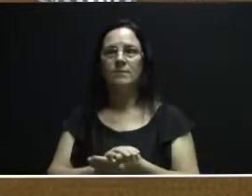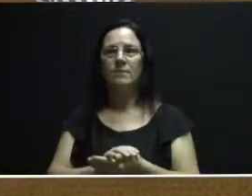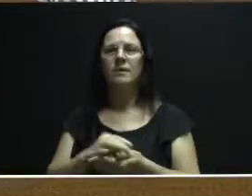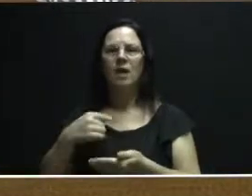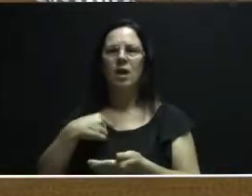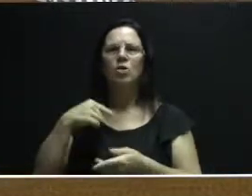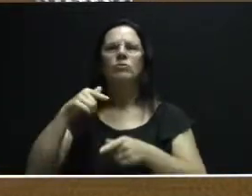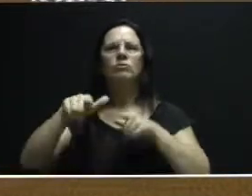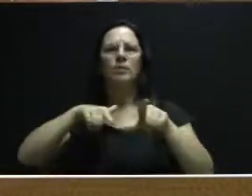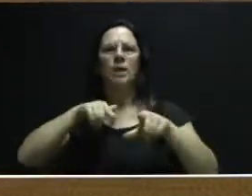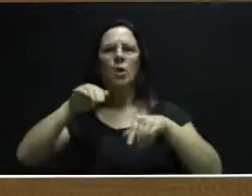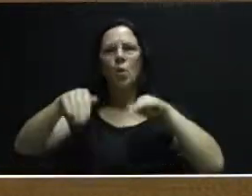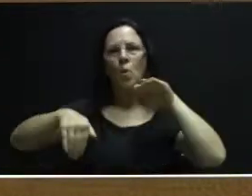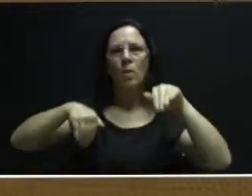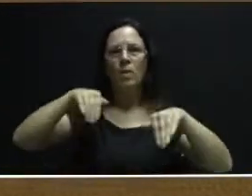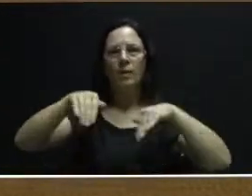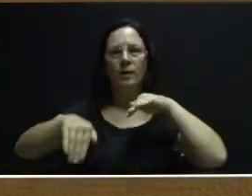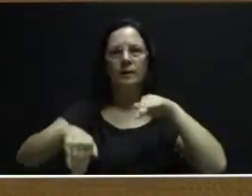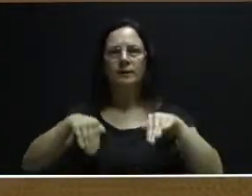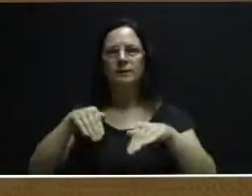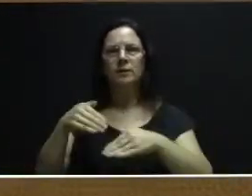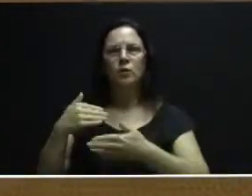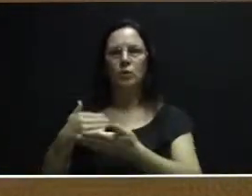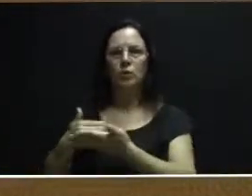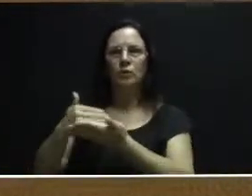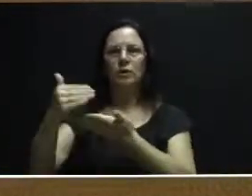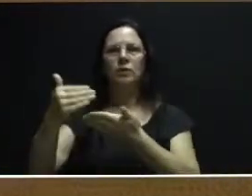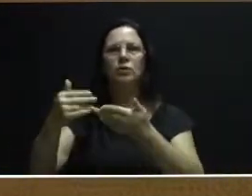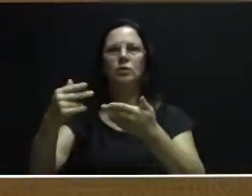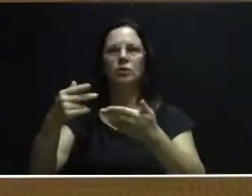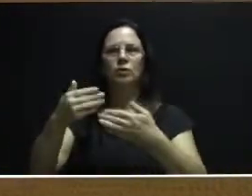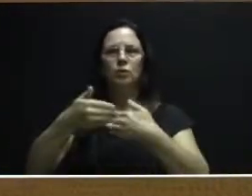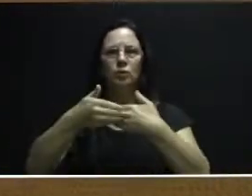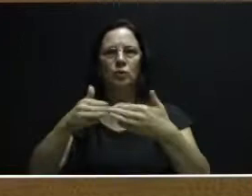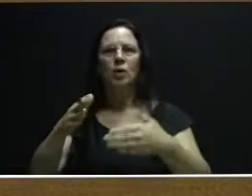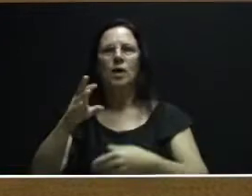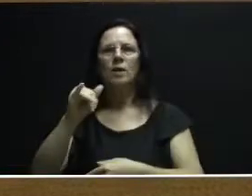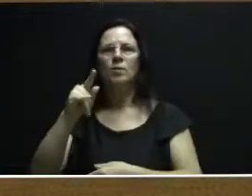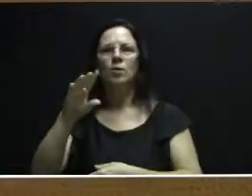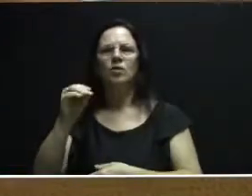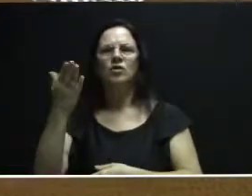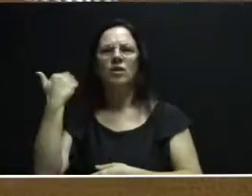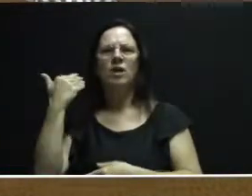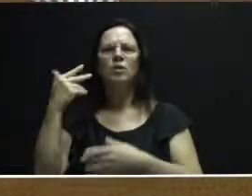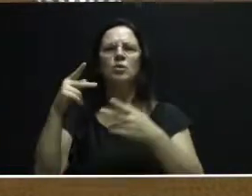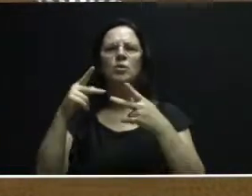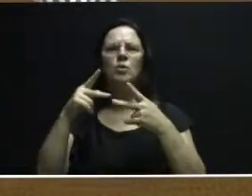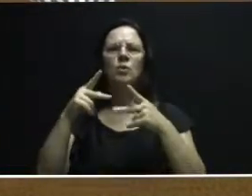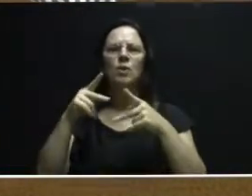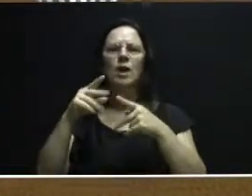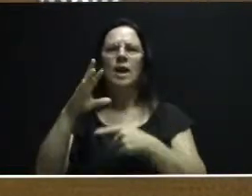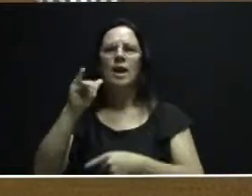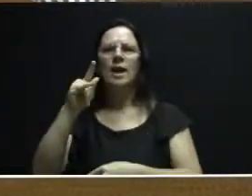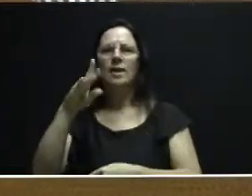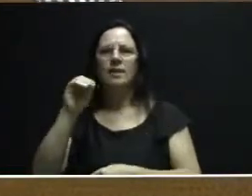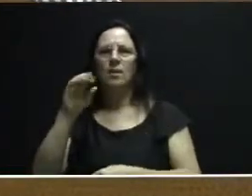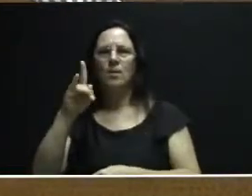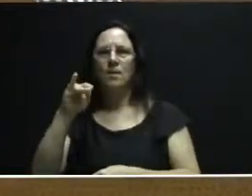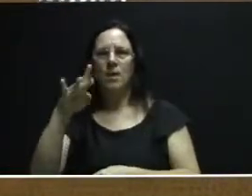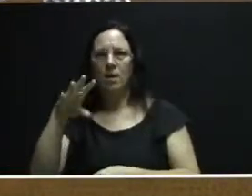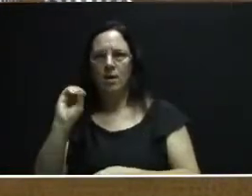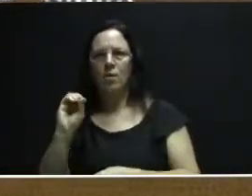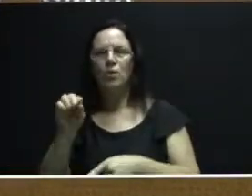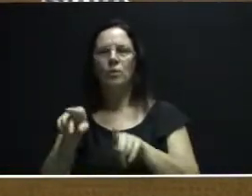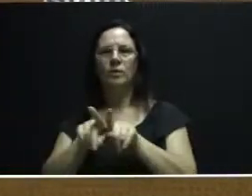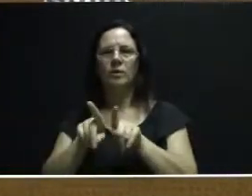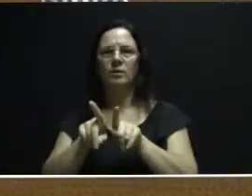com a natação no início do Centro Esportivo ex-Castelo Branco, atual Romero.